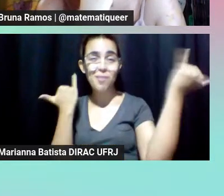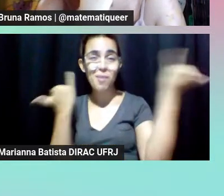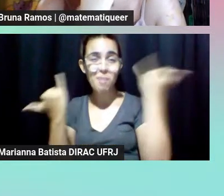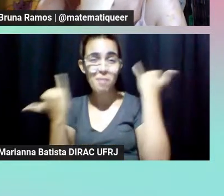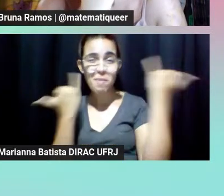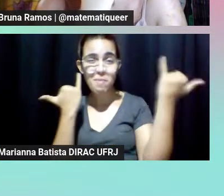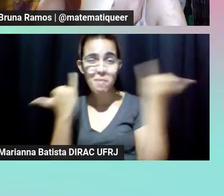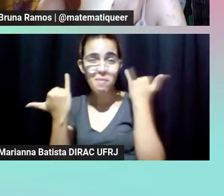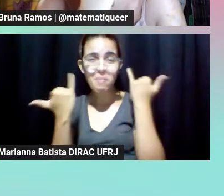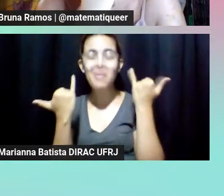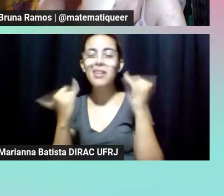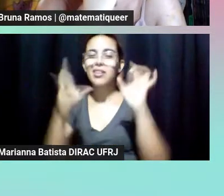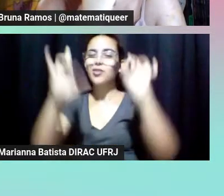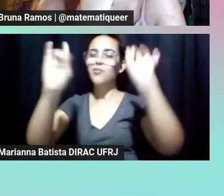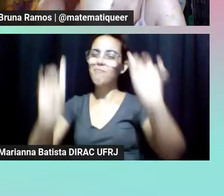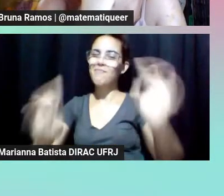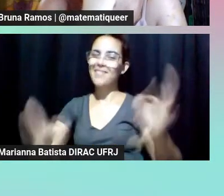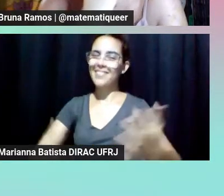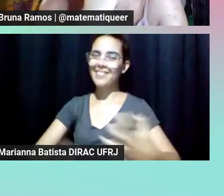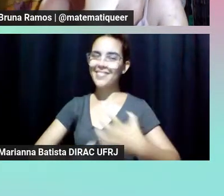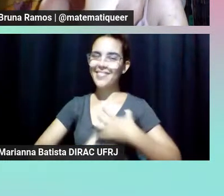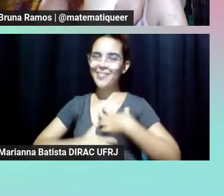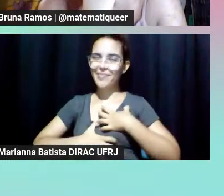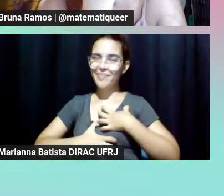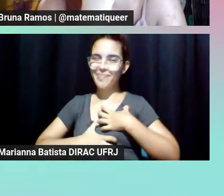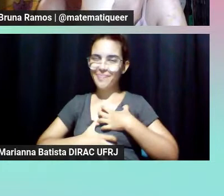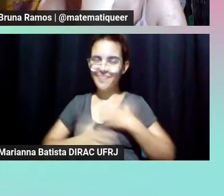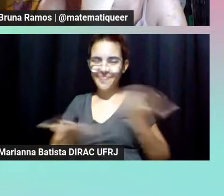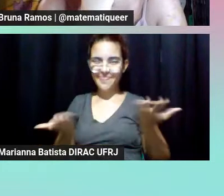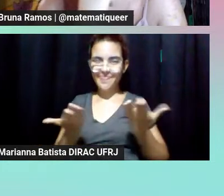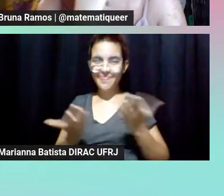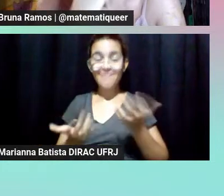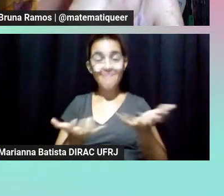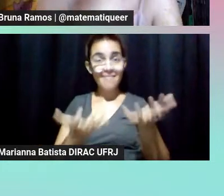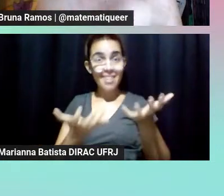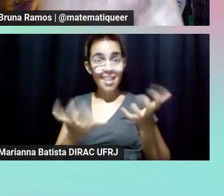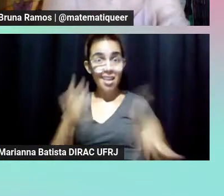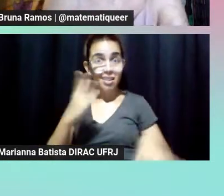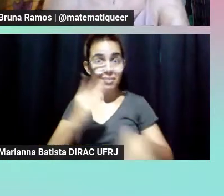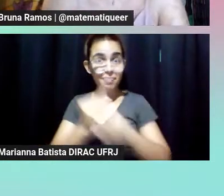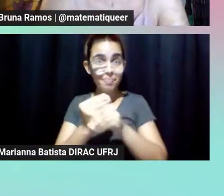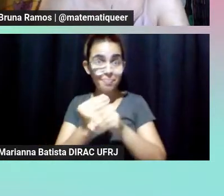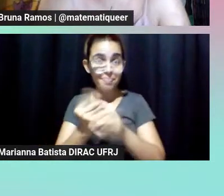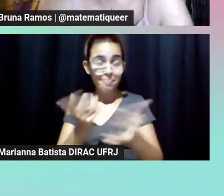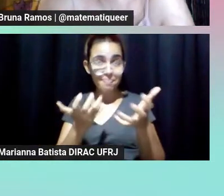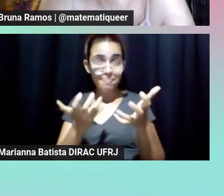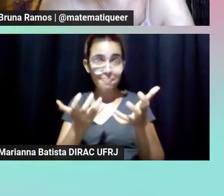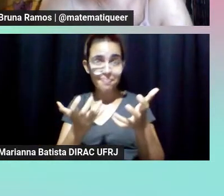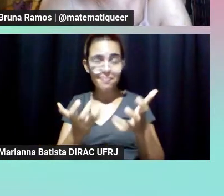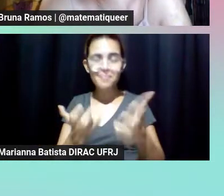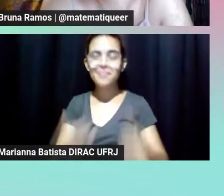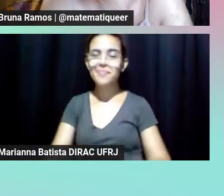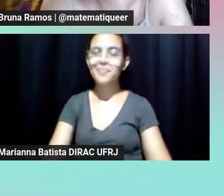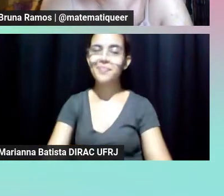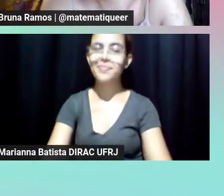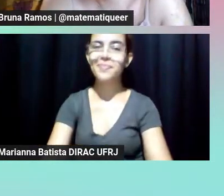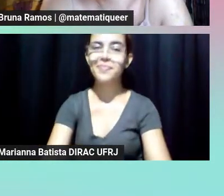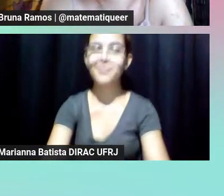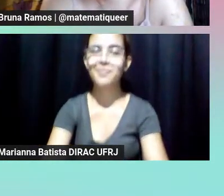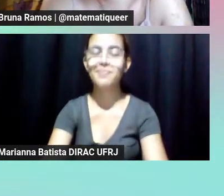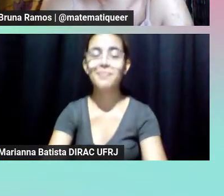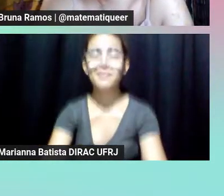para mim. Geisa, quer comentar alguma coisa? Eu ia comentar uma da fala da Gisele, que